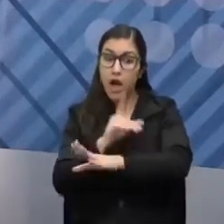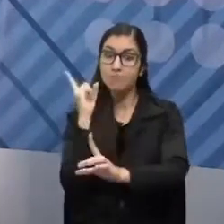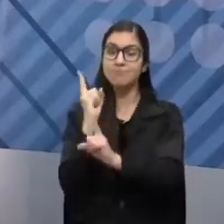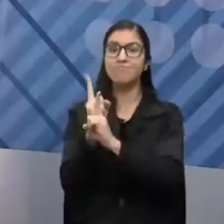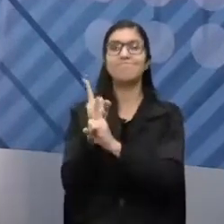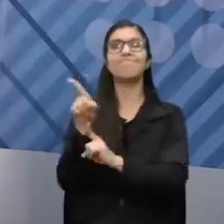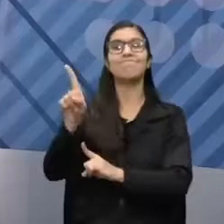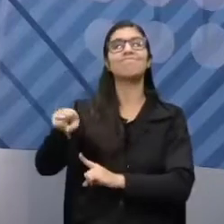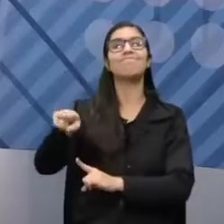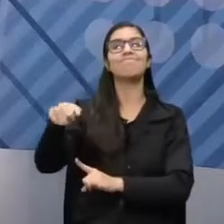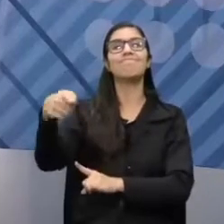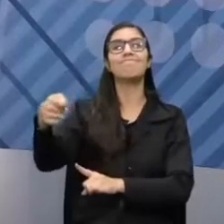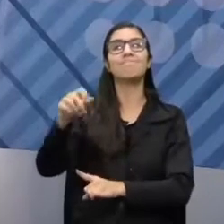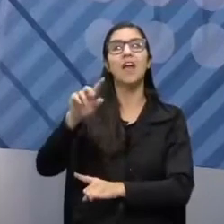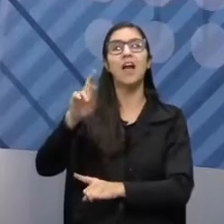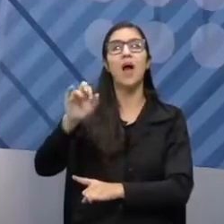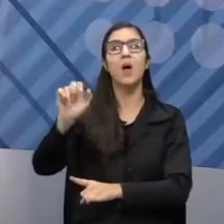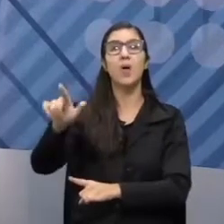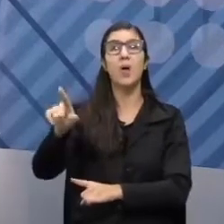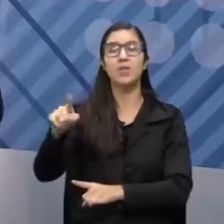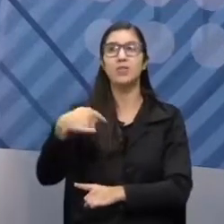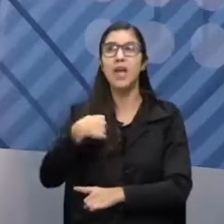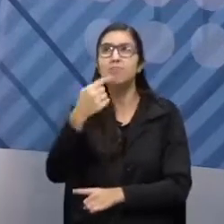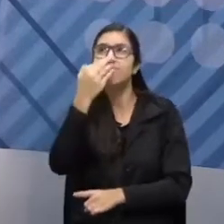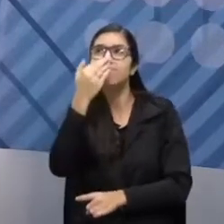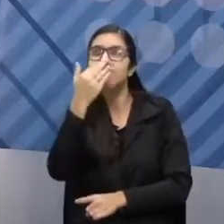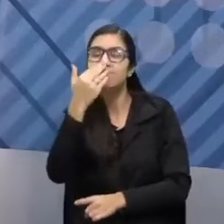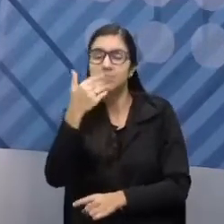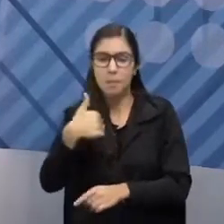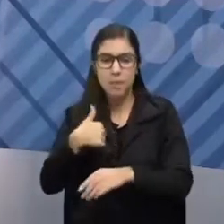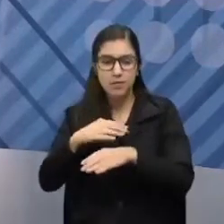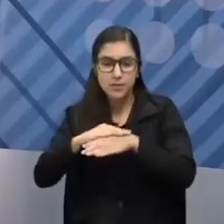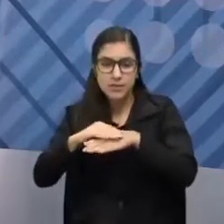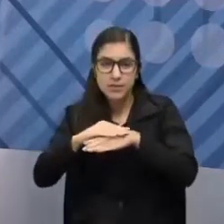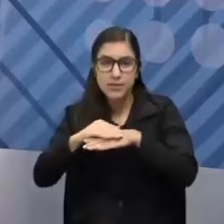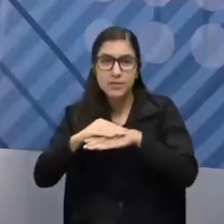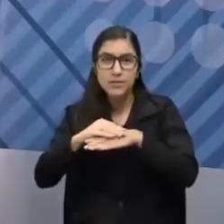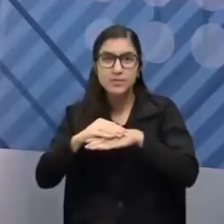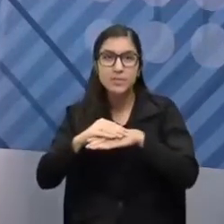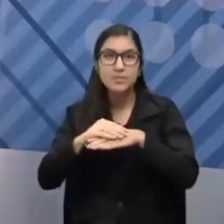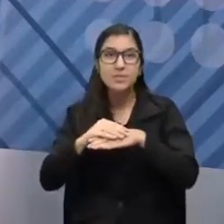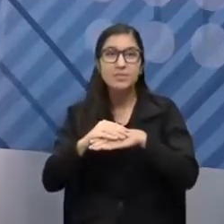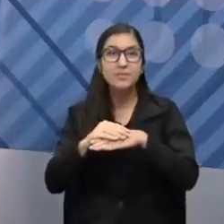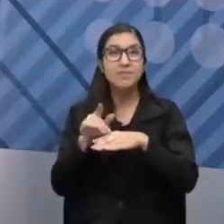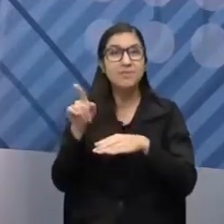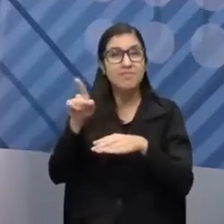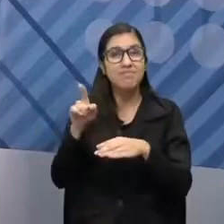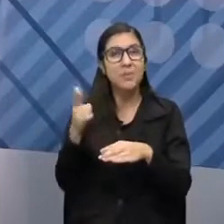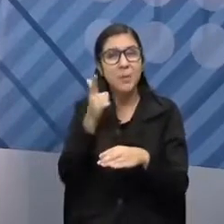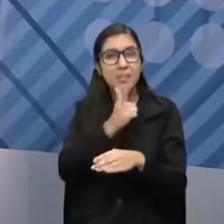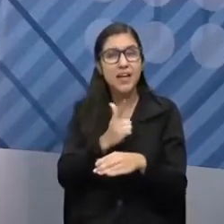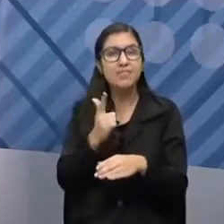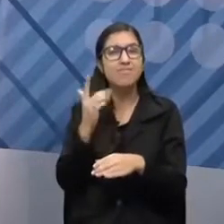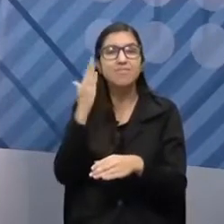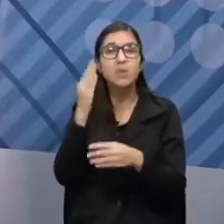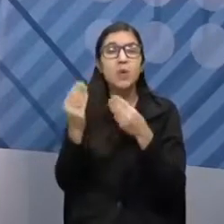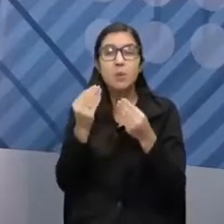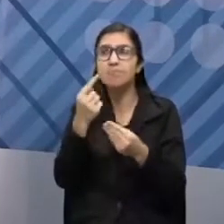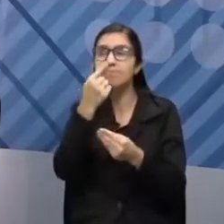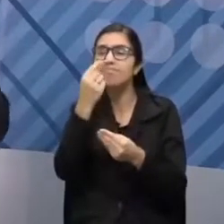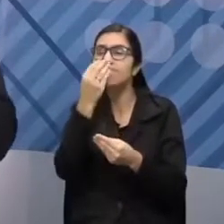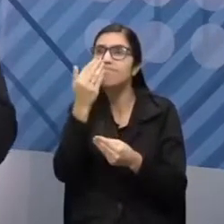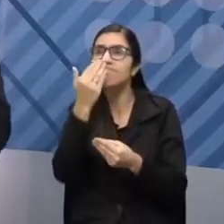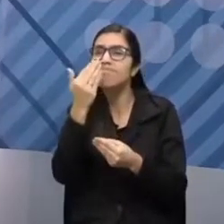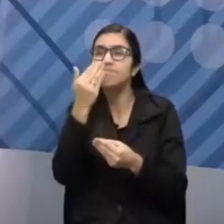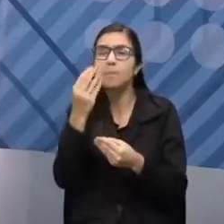essa pessoa, eu tenho um cheiro peculiar, a minha pele. É assim. Ele é olfativo,